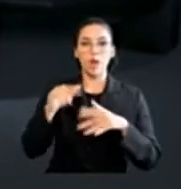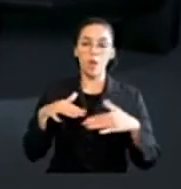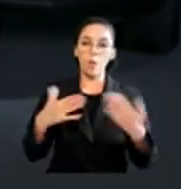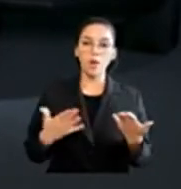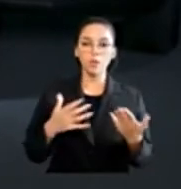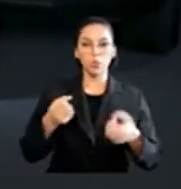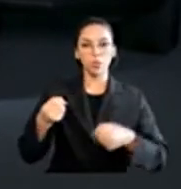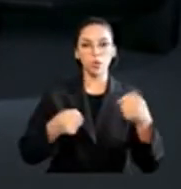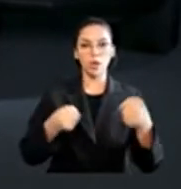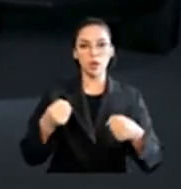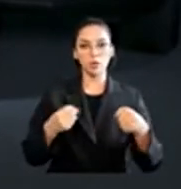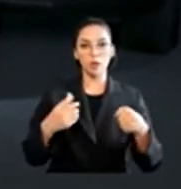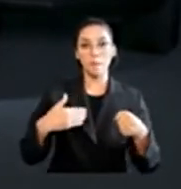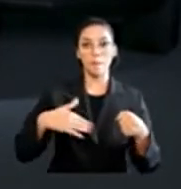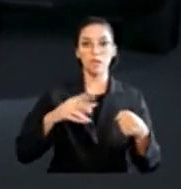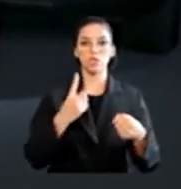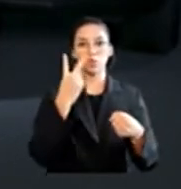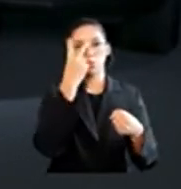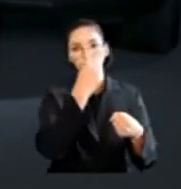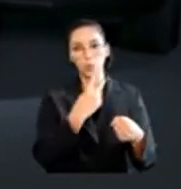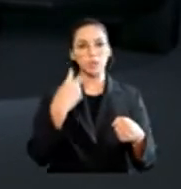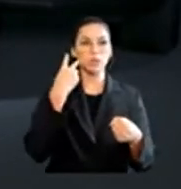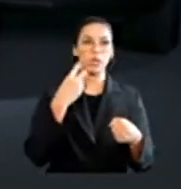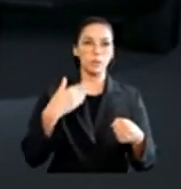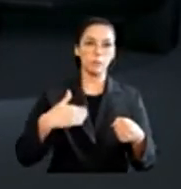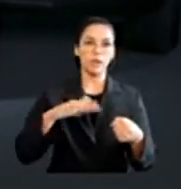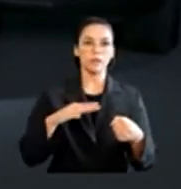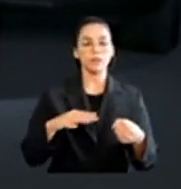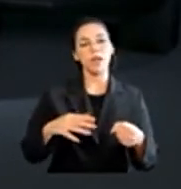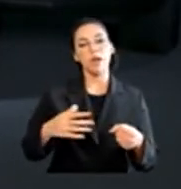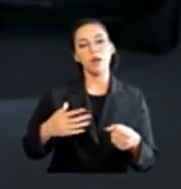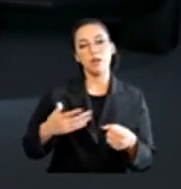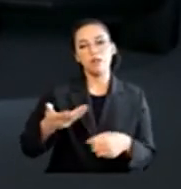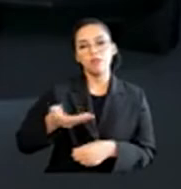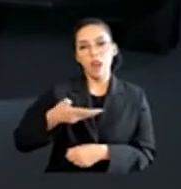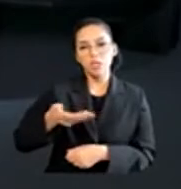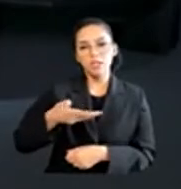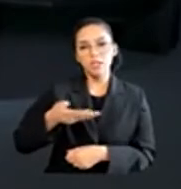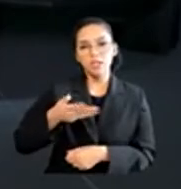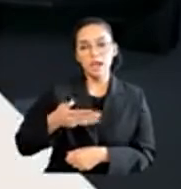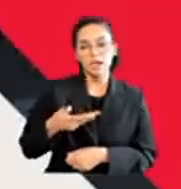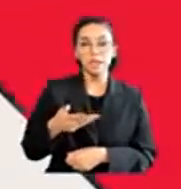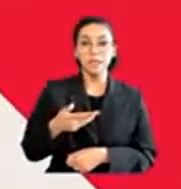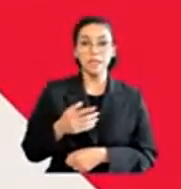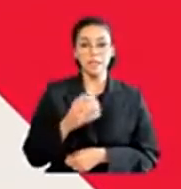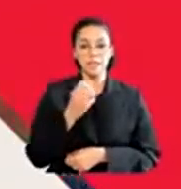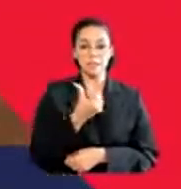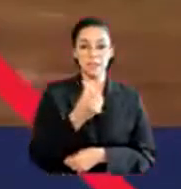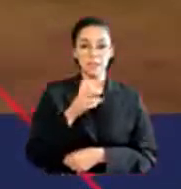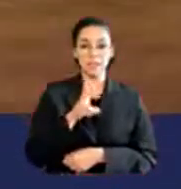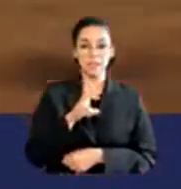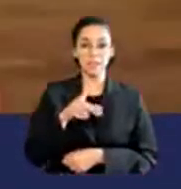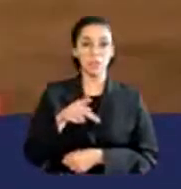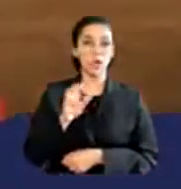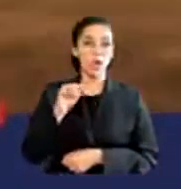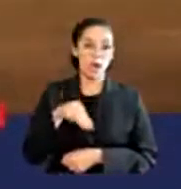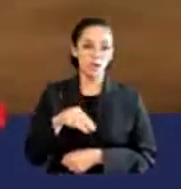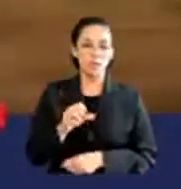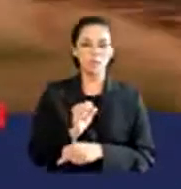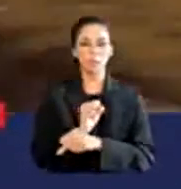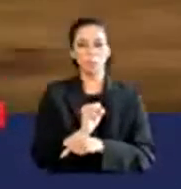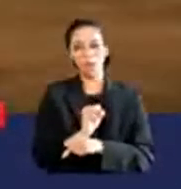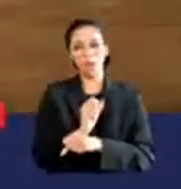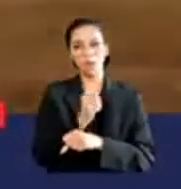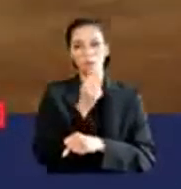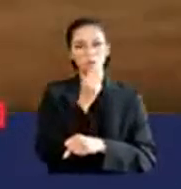a mais de 2 horas a uma velocidade de 65 km por hora sem pausa. Para garantir o máximo da